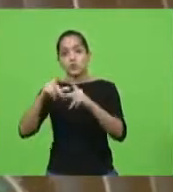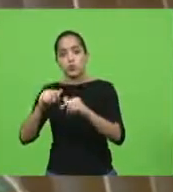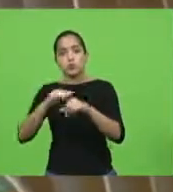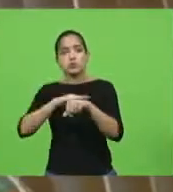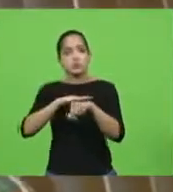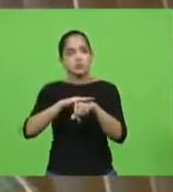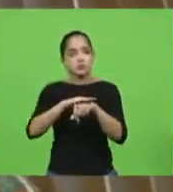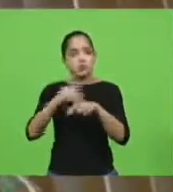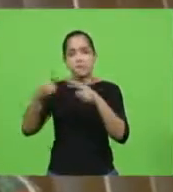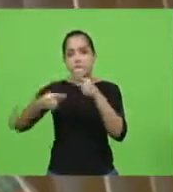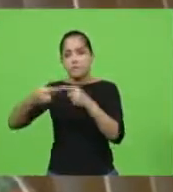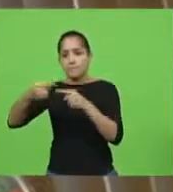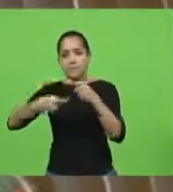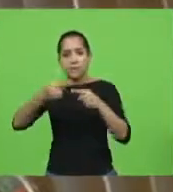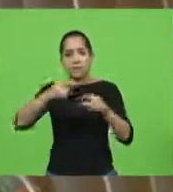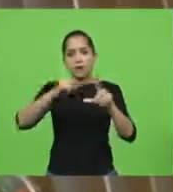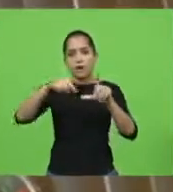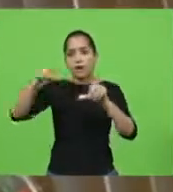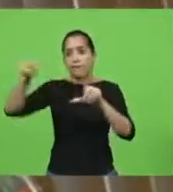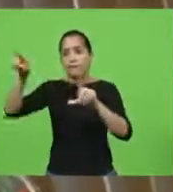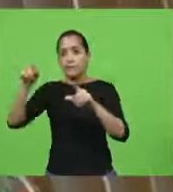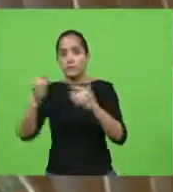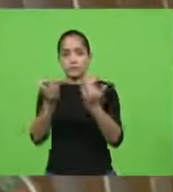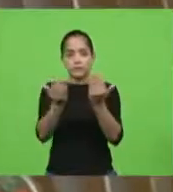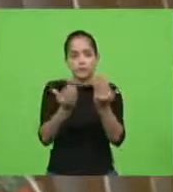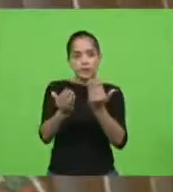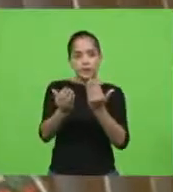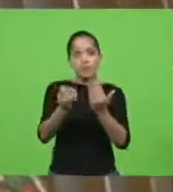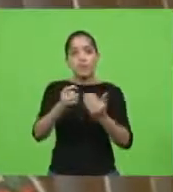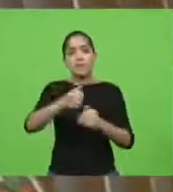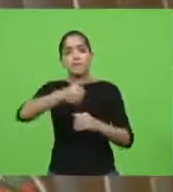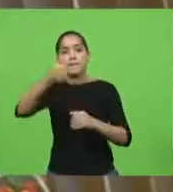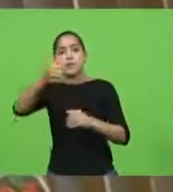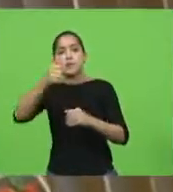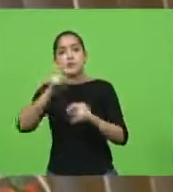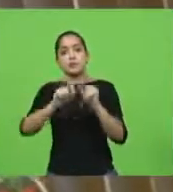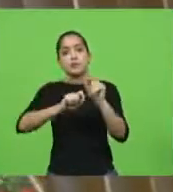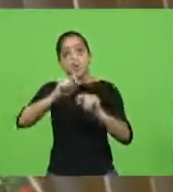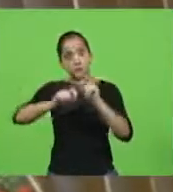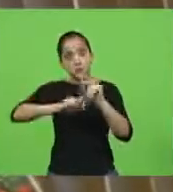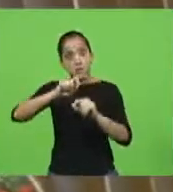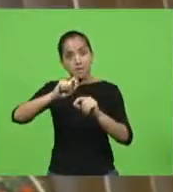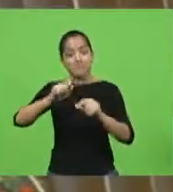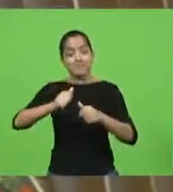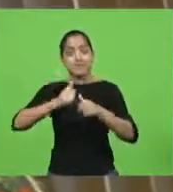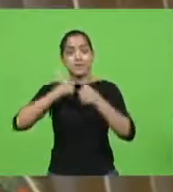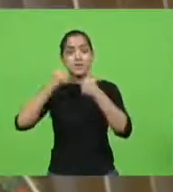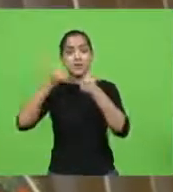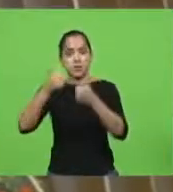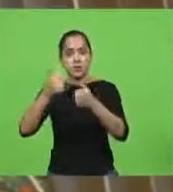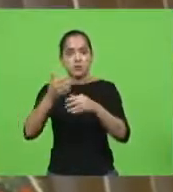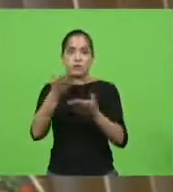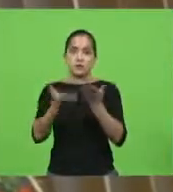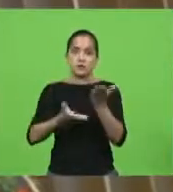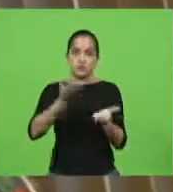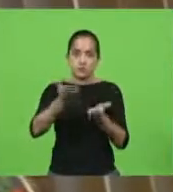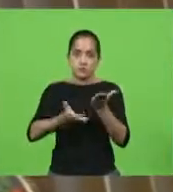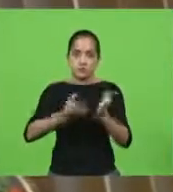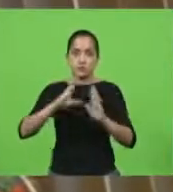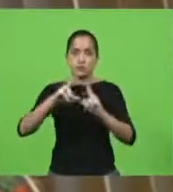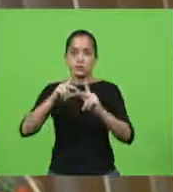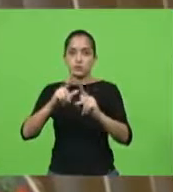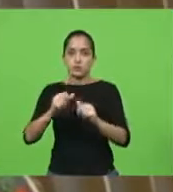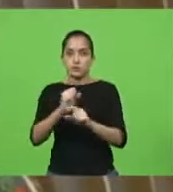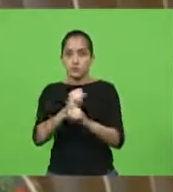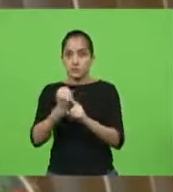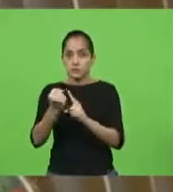conversamos, avaliamos os índices, buscamos melhorias para poder levar um melhor serviço, um melhor atendimento a toda a sociedade.